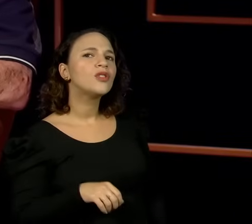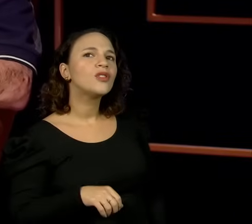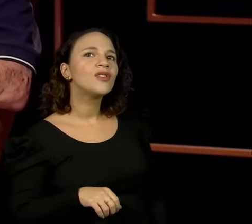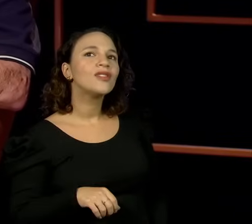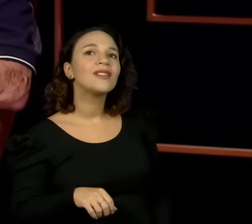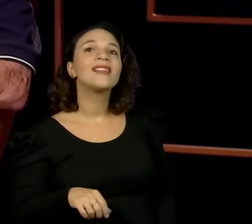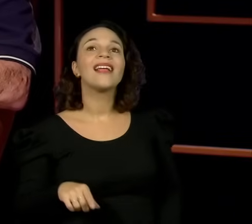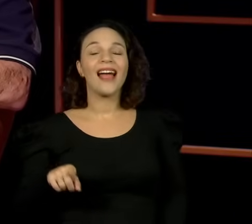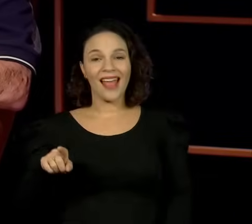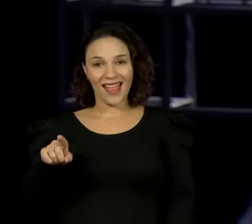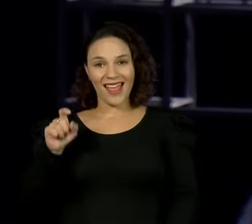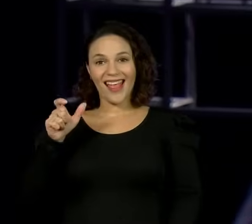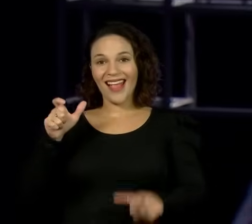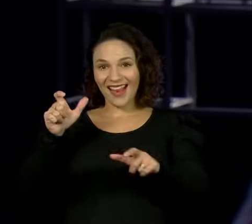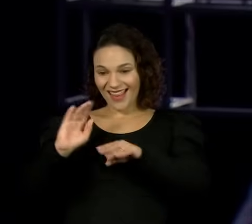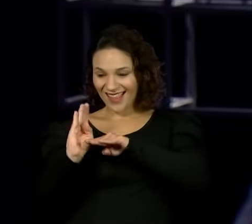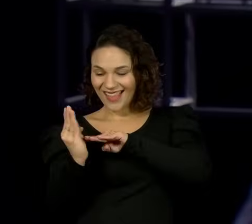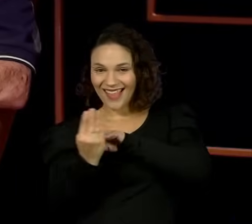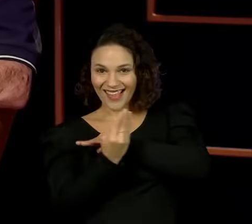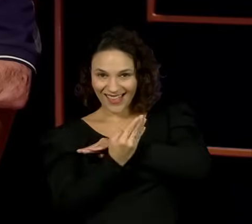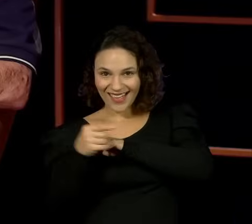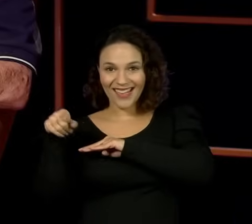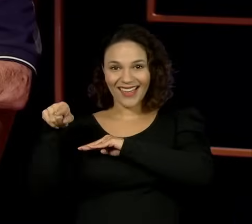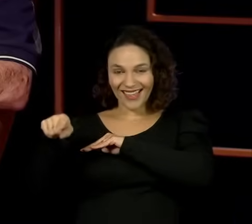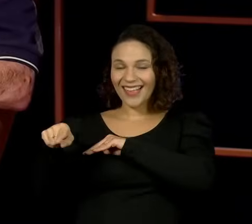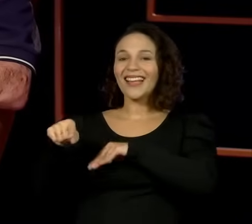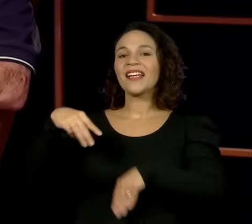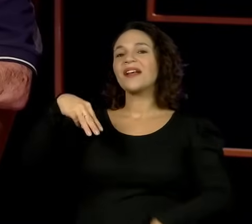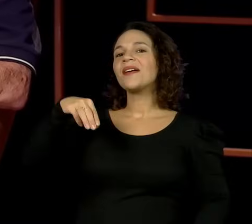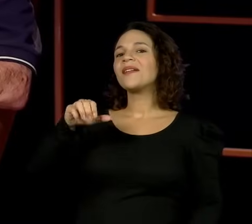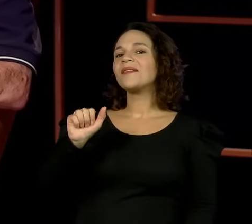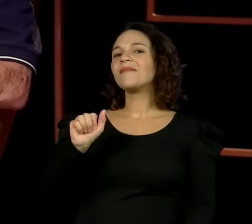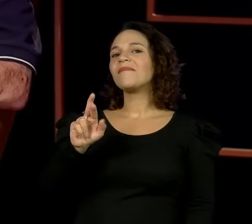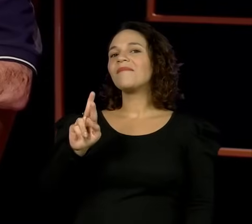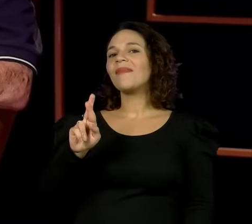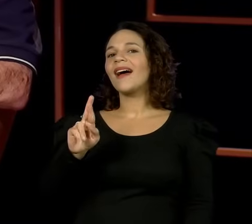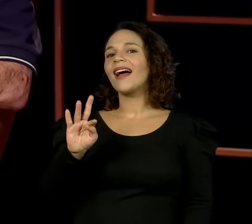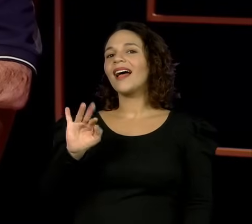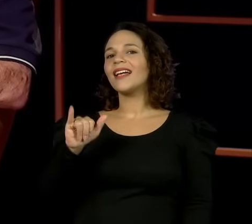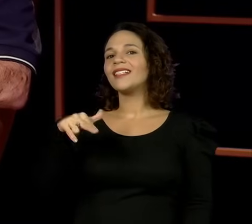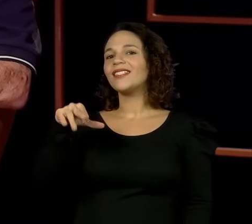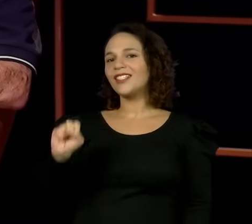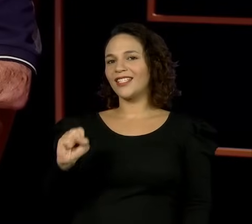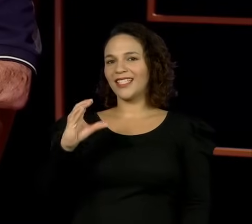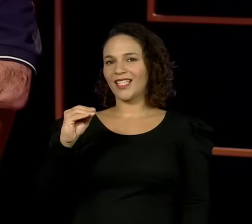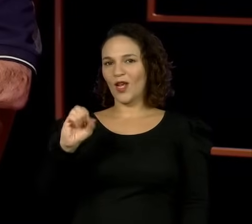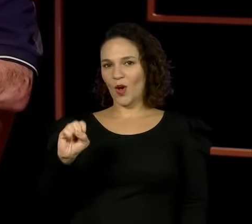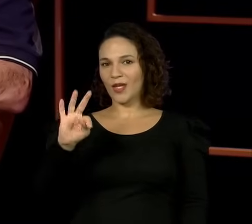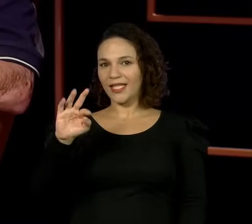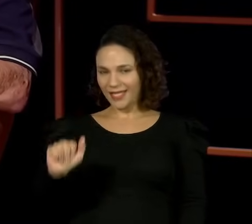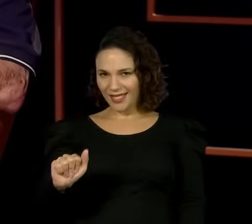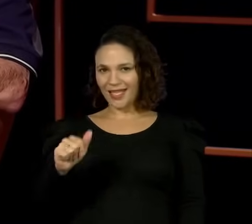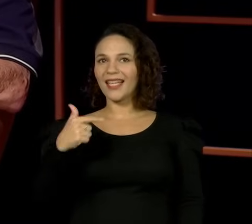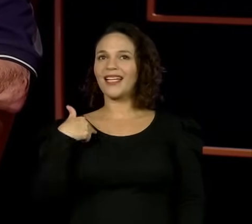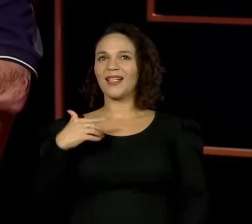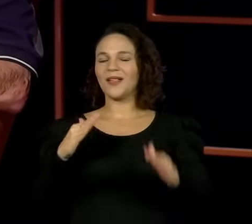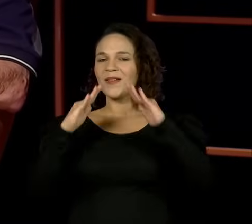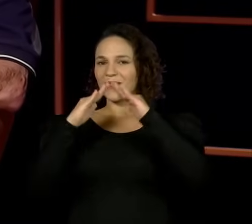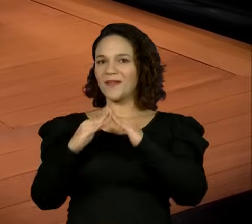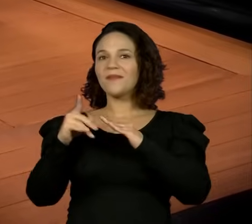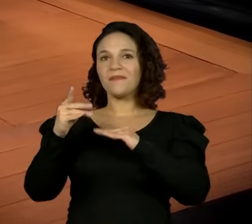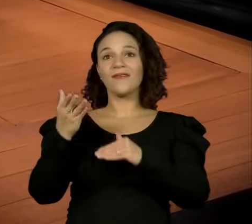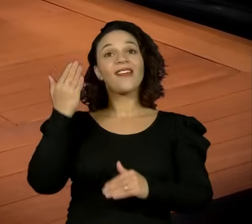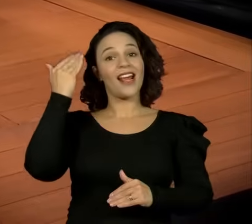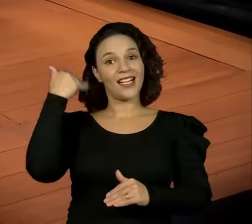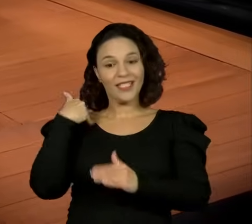Palacete Martins Costa, não? Sim, antes de ir para Lorena. Nós morávamos, era onde eu